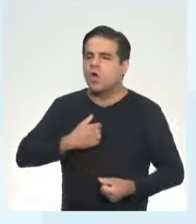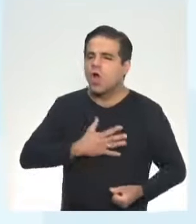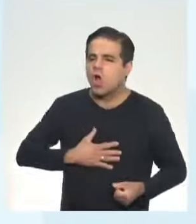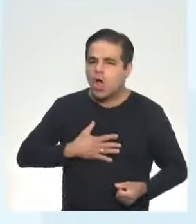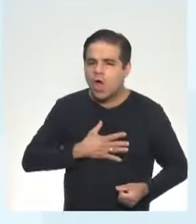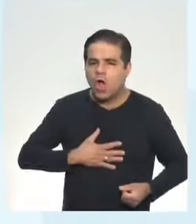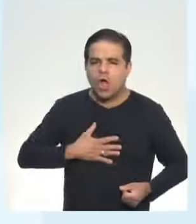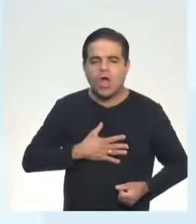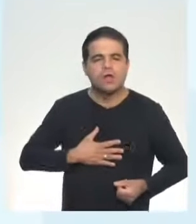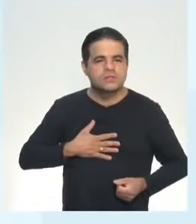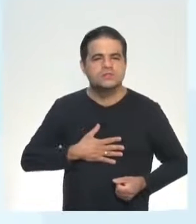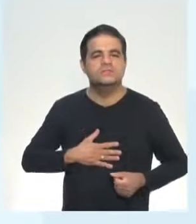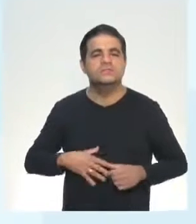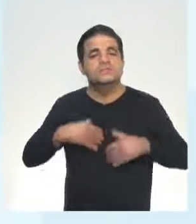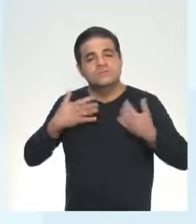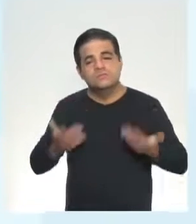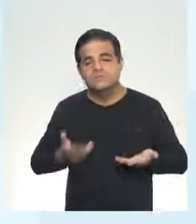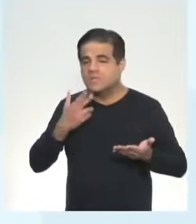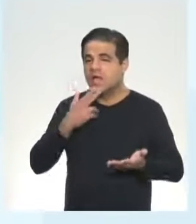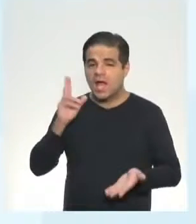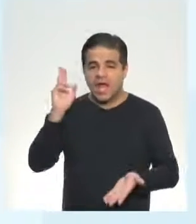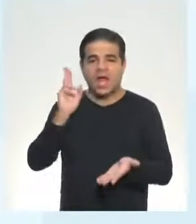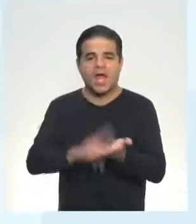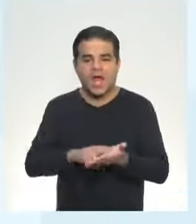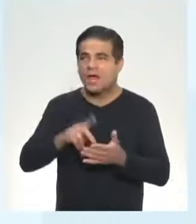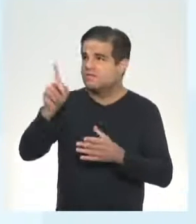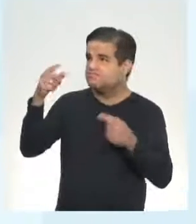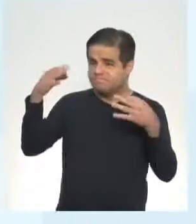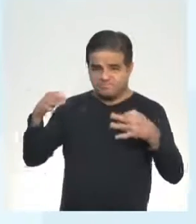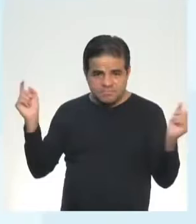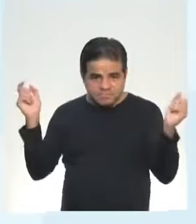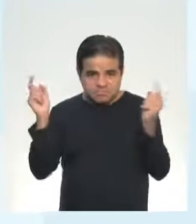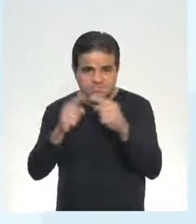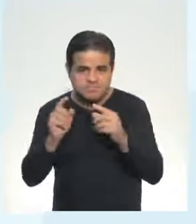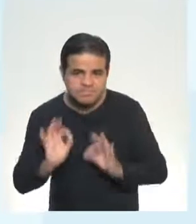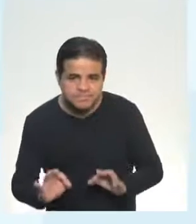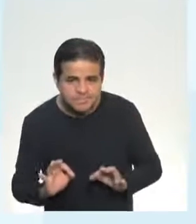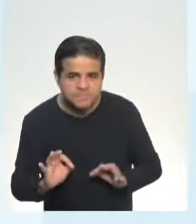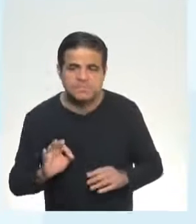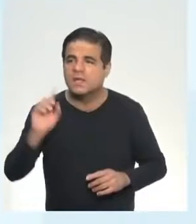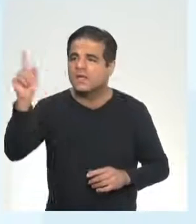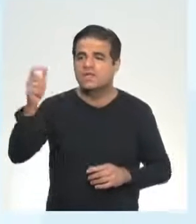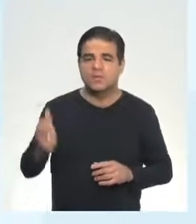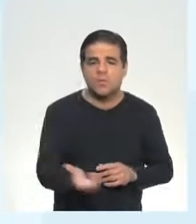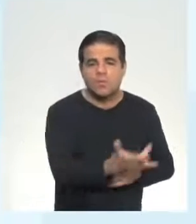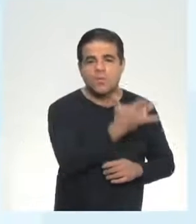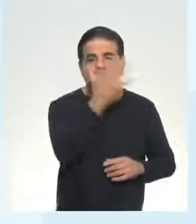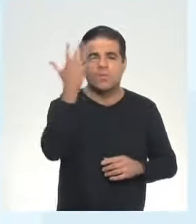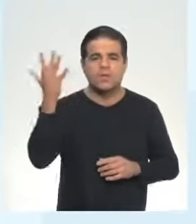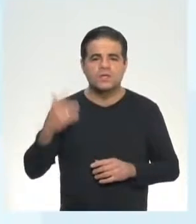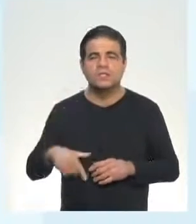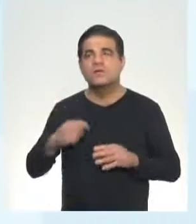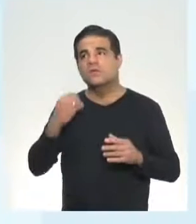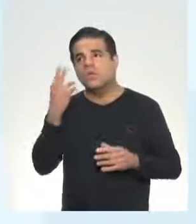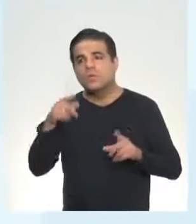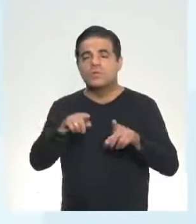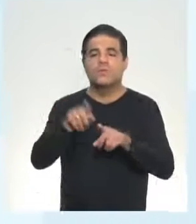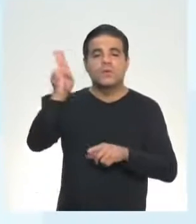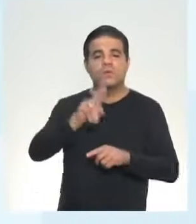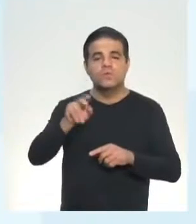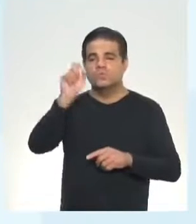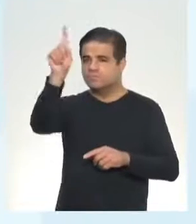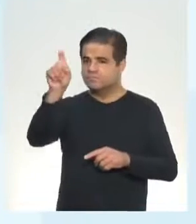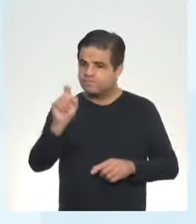gosto. Mas, na carta, está adequado? Né? Essa quantidade aí, ou até mesmo o uso do